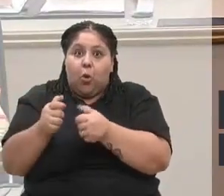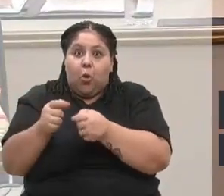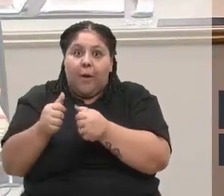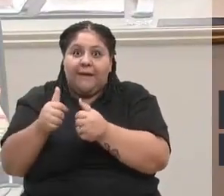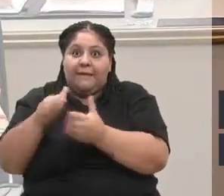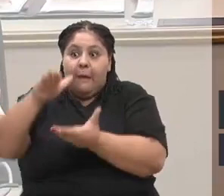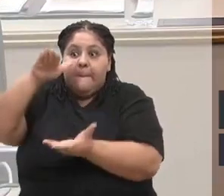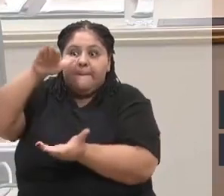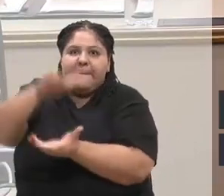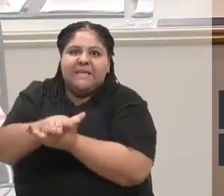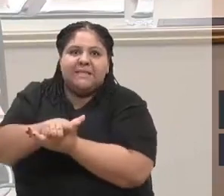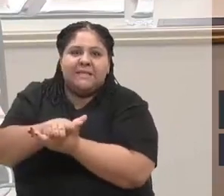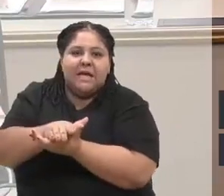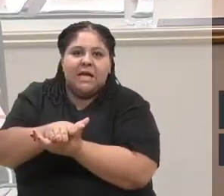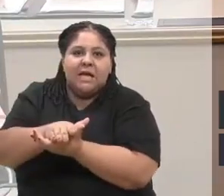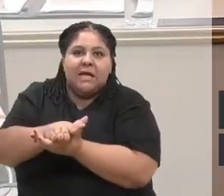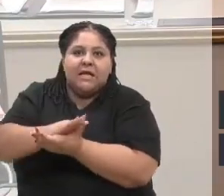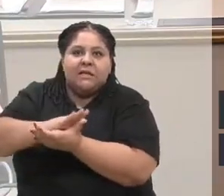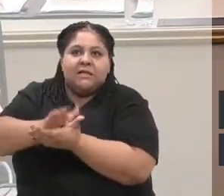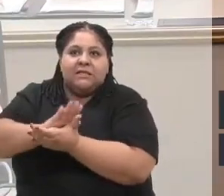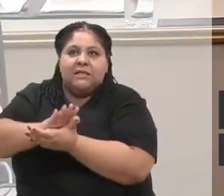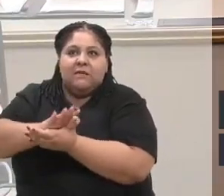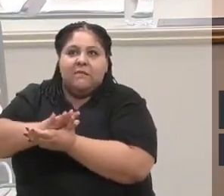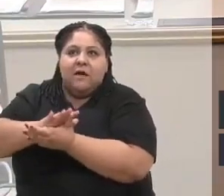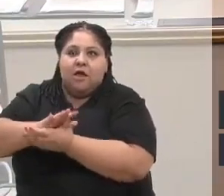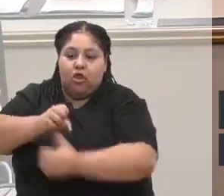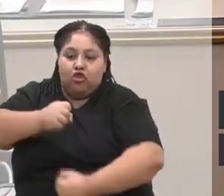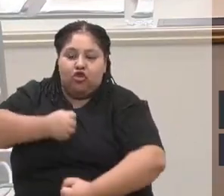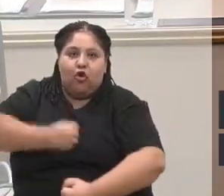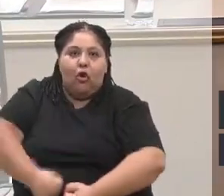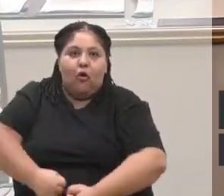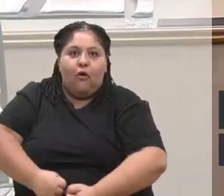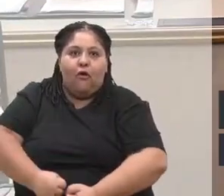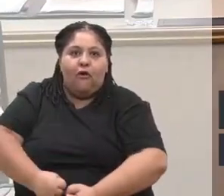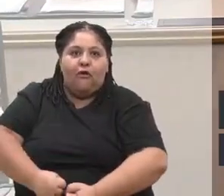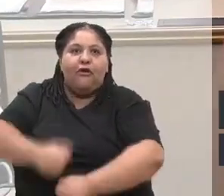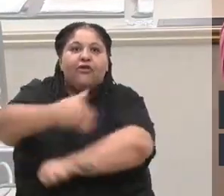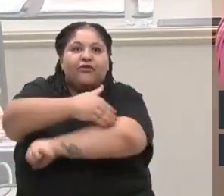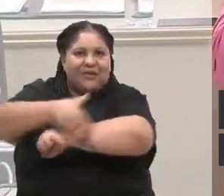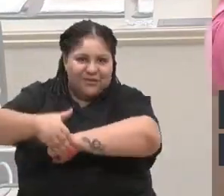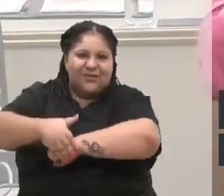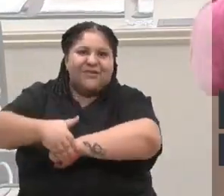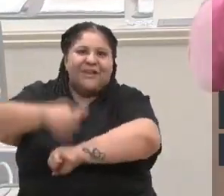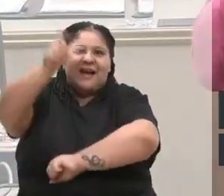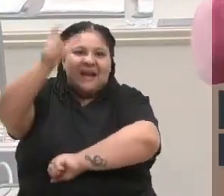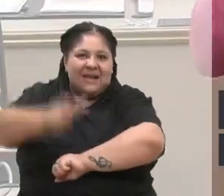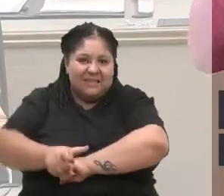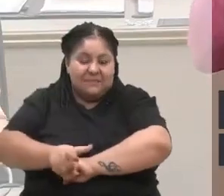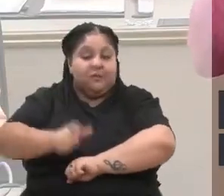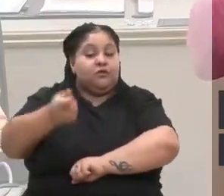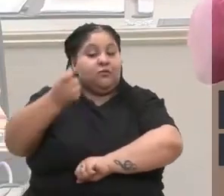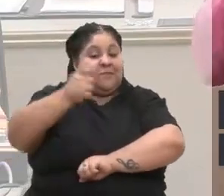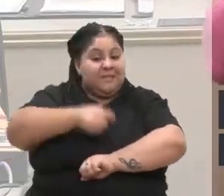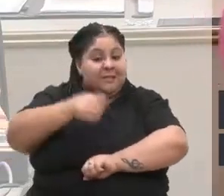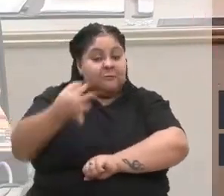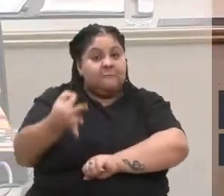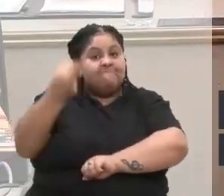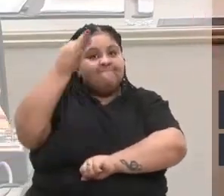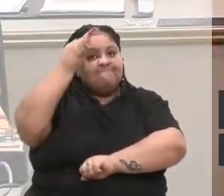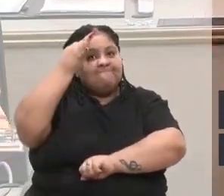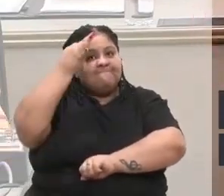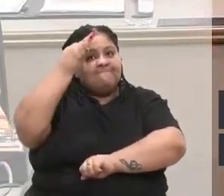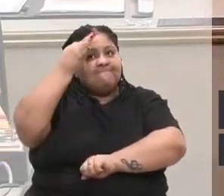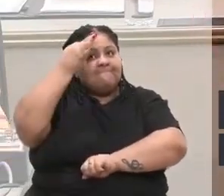montanha. Então significa dizer que as pessoas também têm que se conscientizar, que se saírem com os animais, se